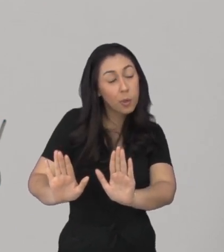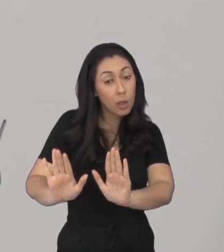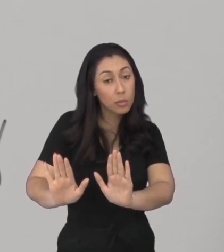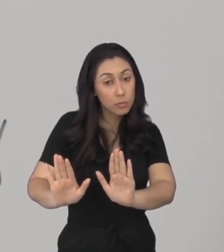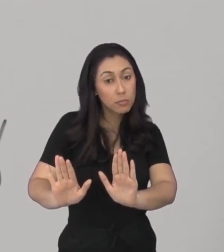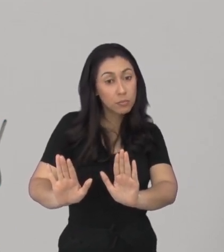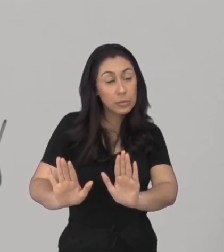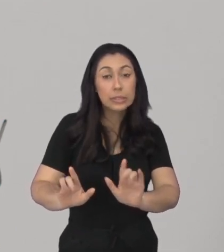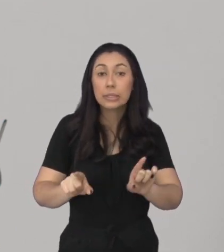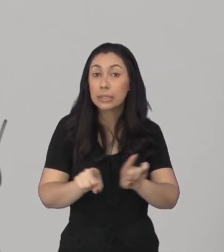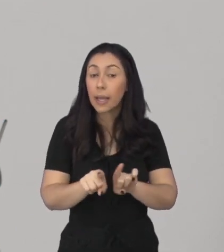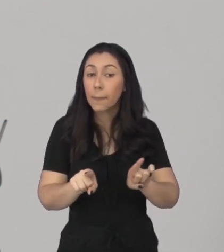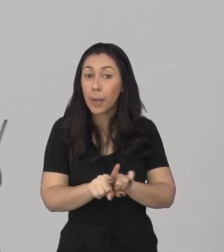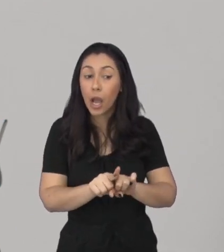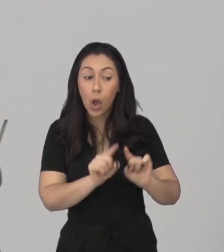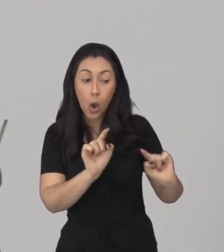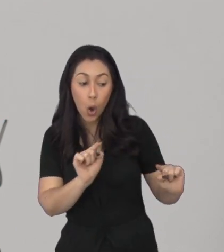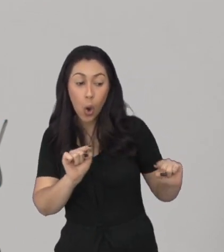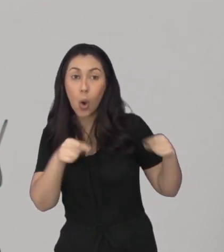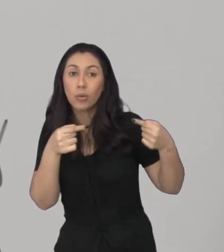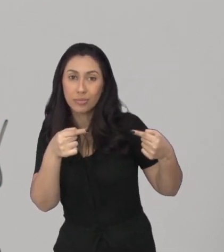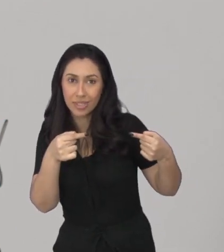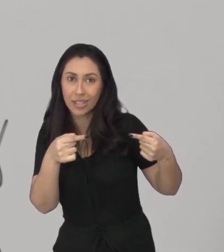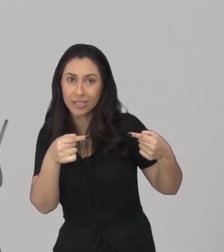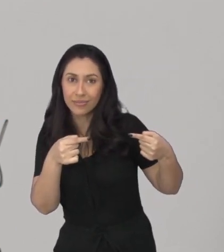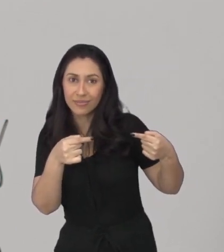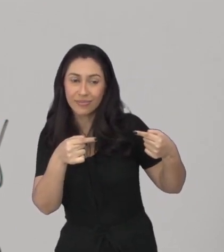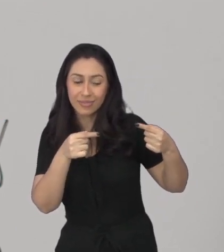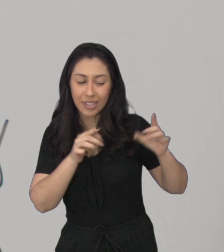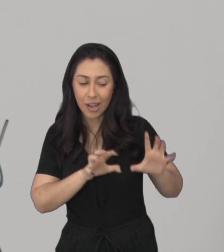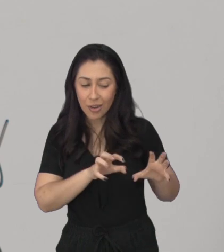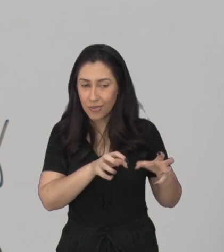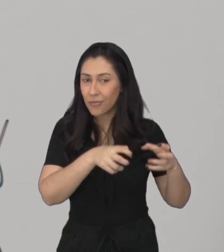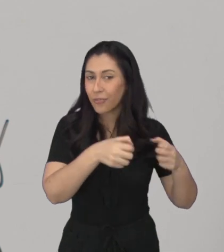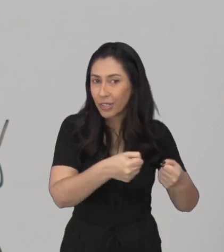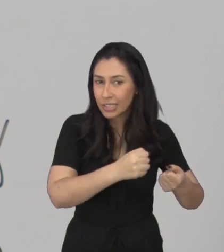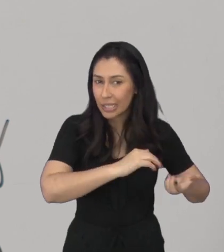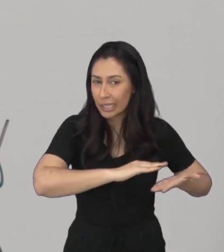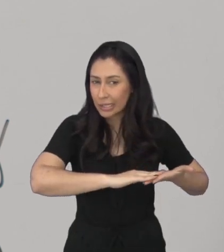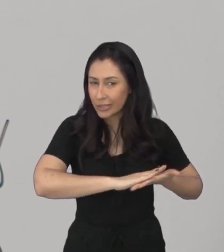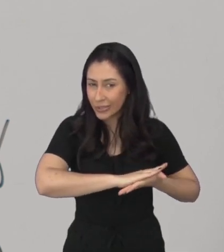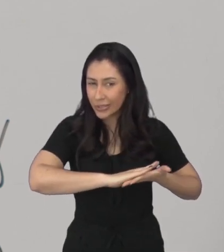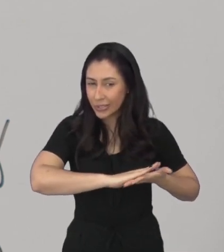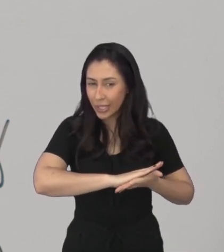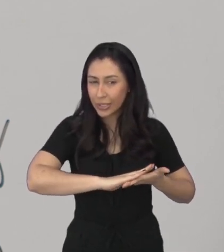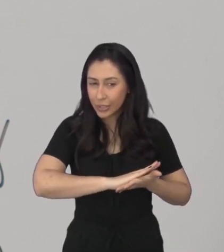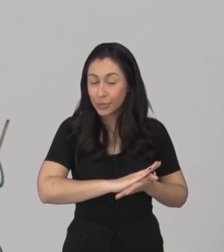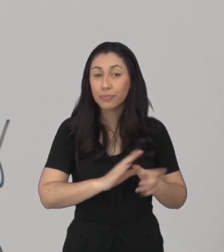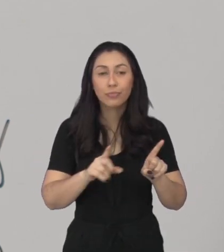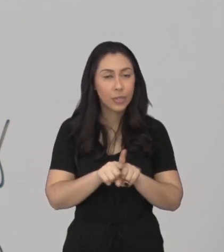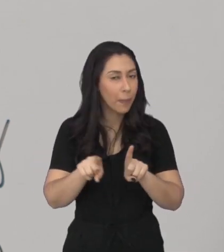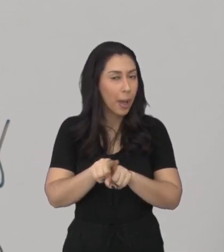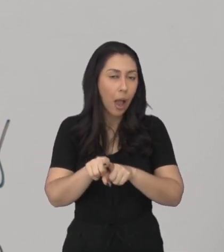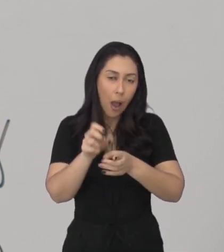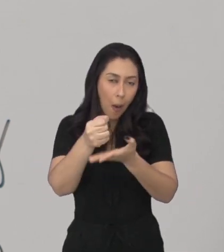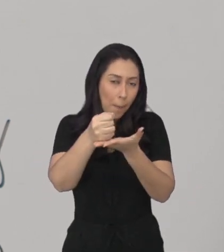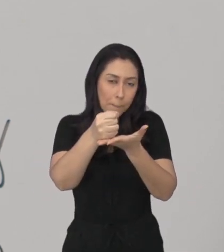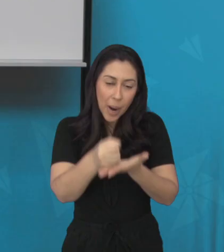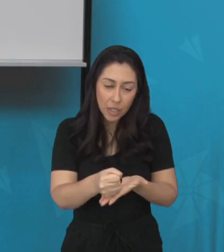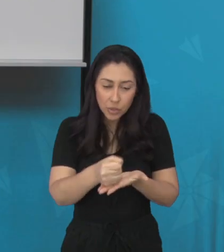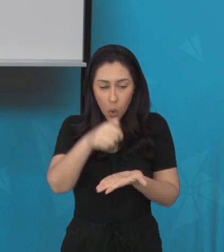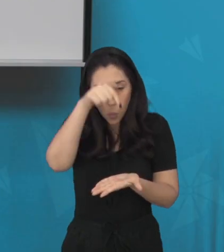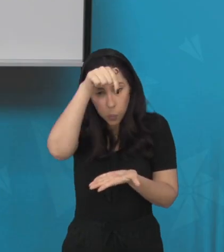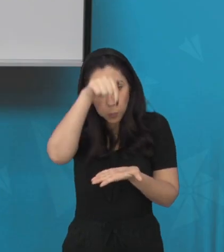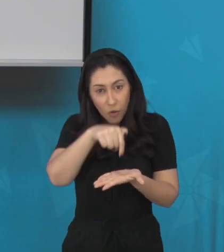o guarda-roupas. Eu tenho a força de atrito contrária ao sentido do movimento. Eu tenho o peso, beleza, para o centro da